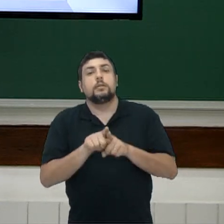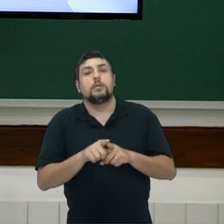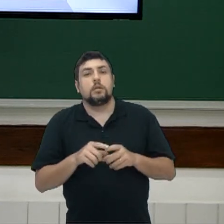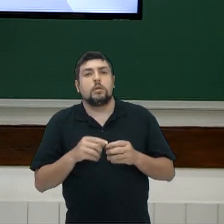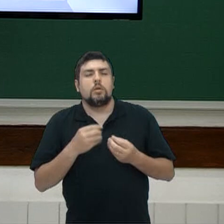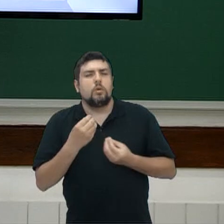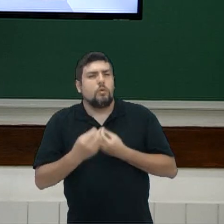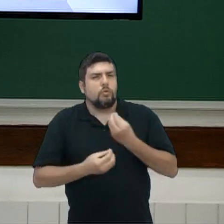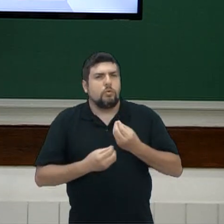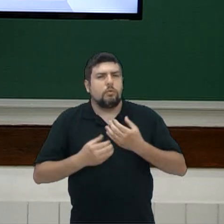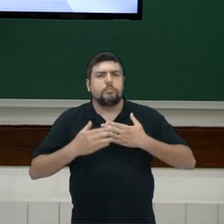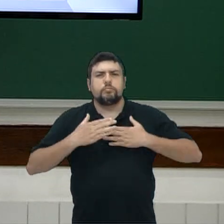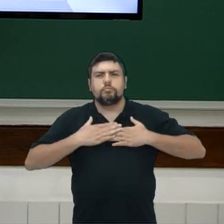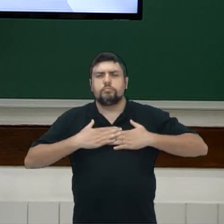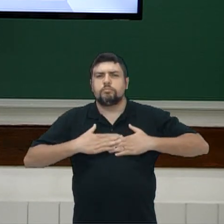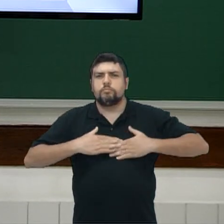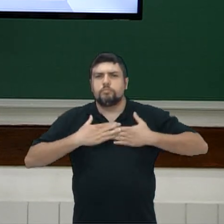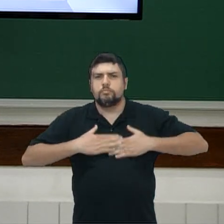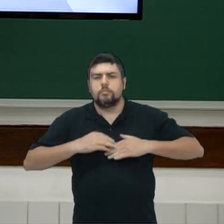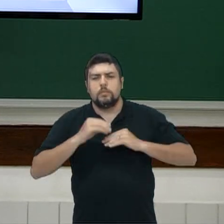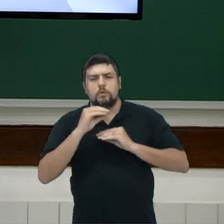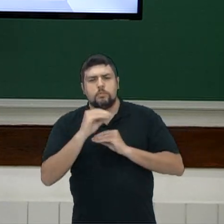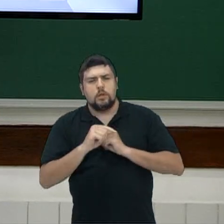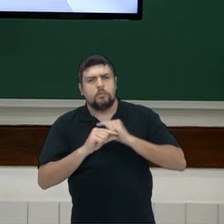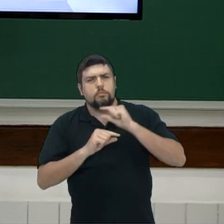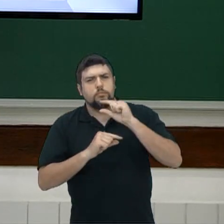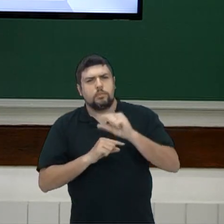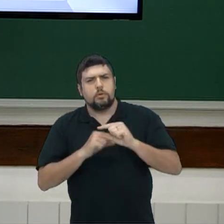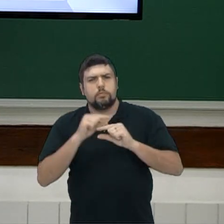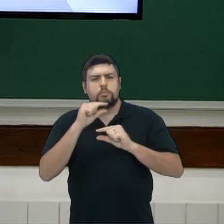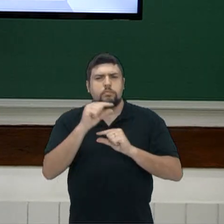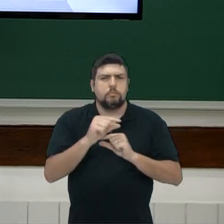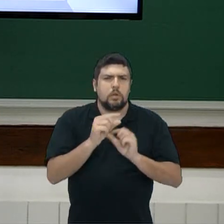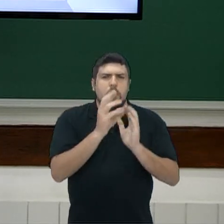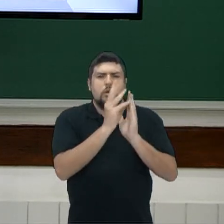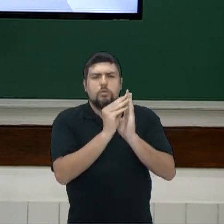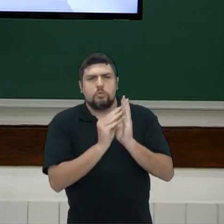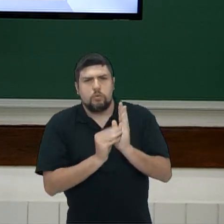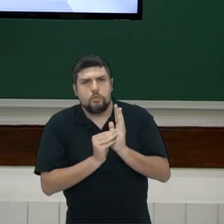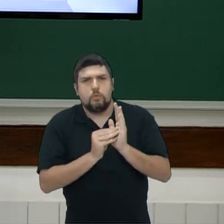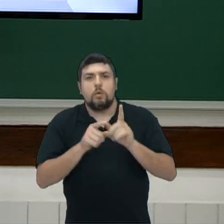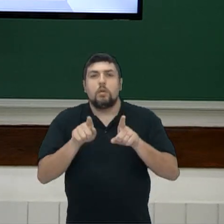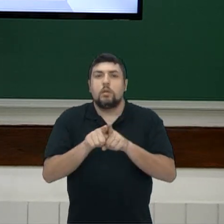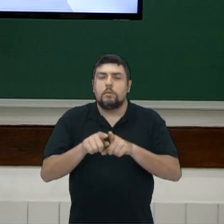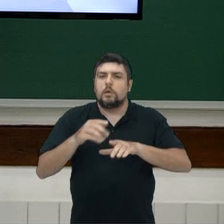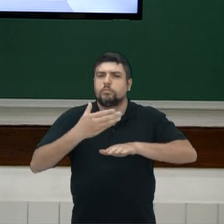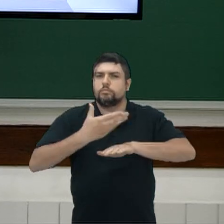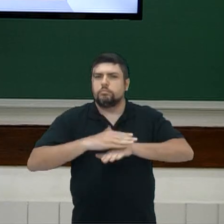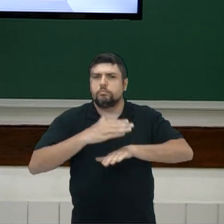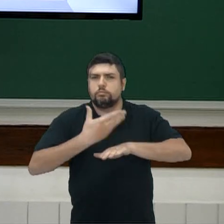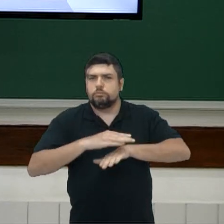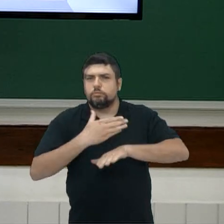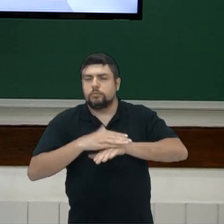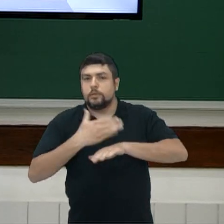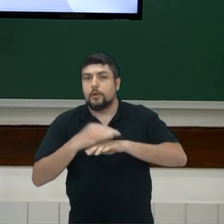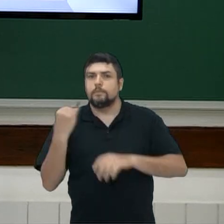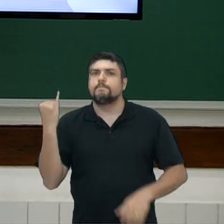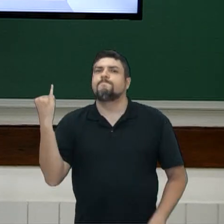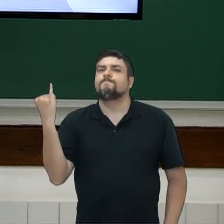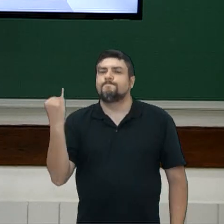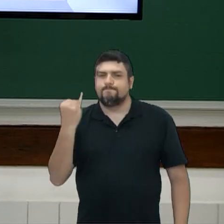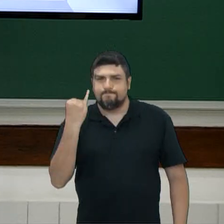trabalhar devagarzinho, conteúdo por conteúdo e fazer exercícios para praticar também, que é super, super,